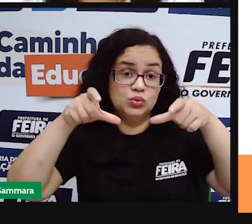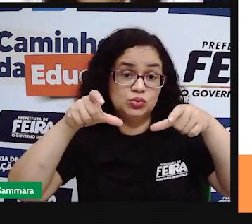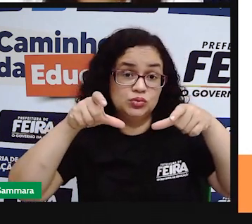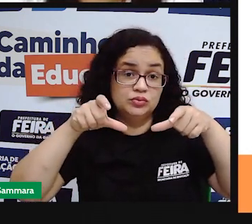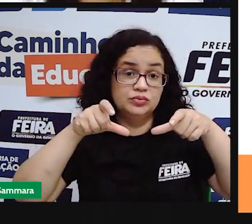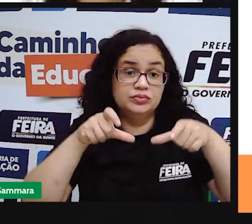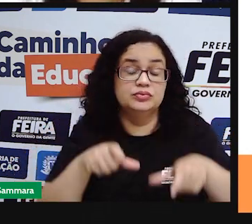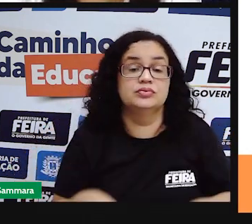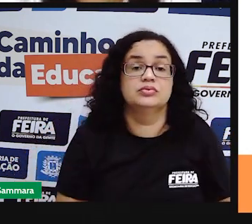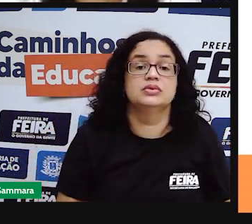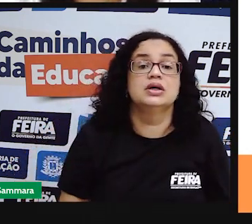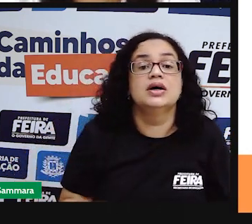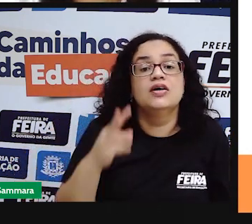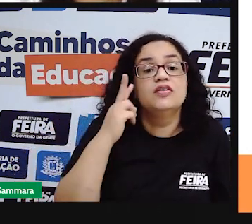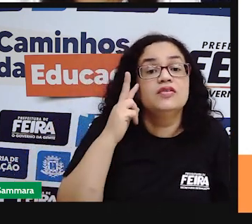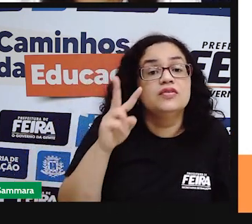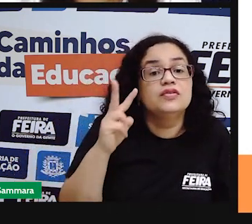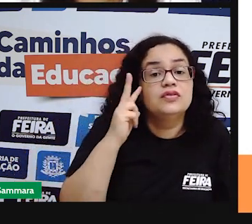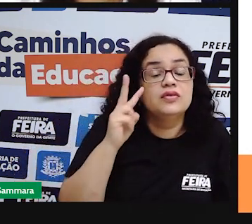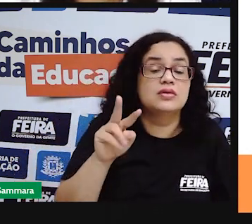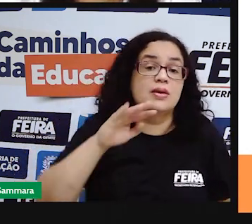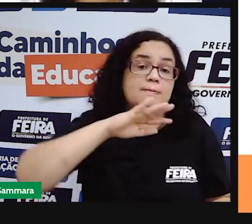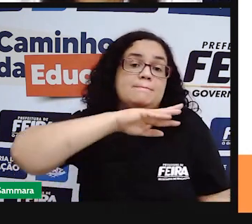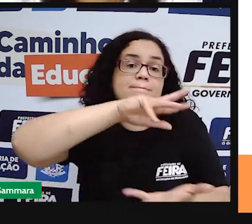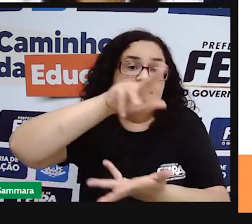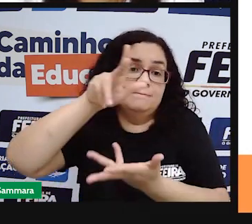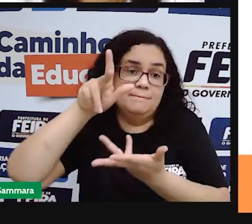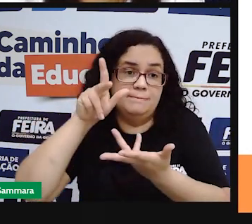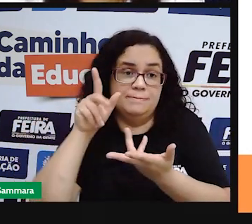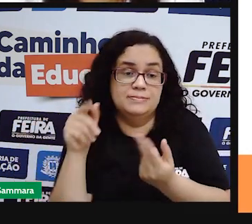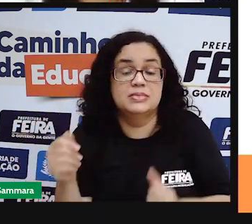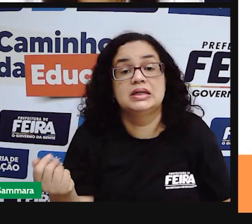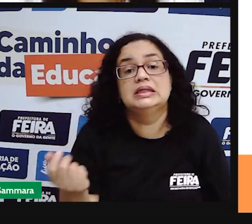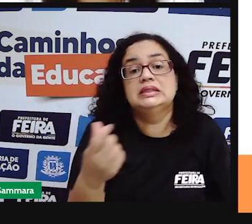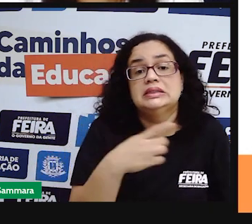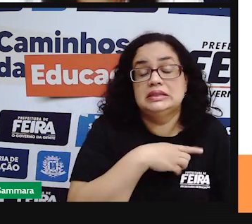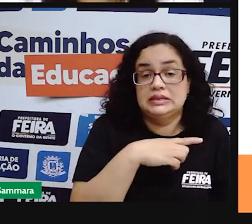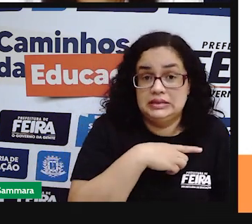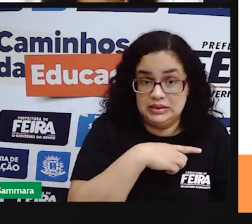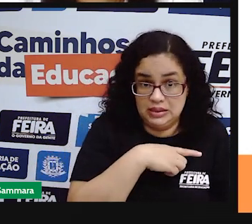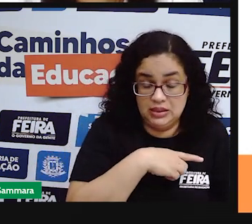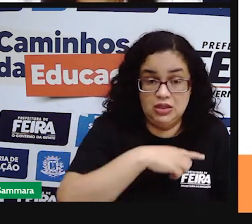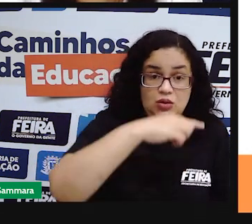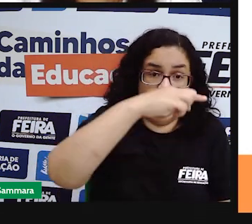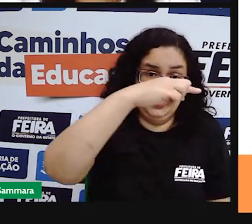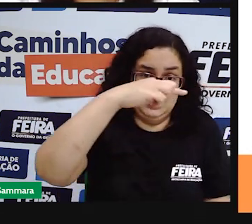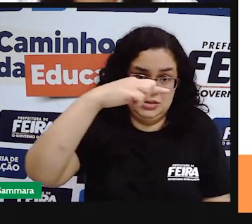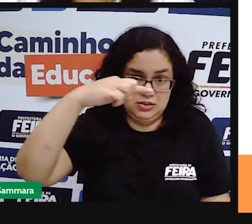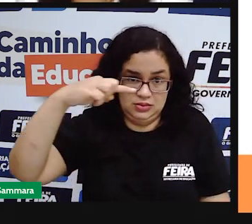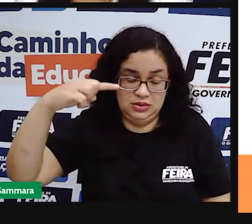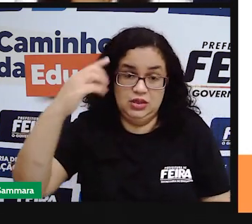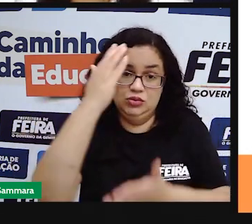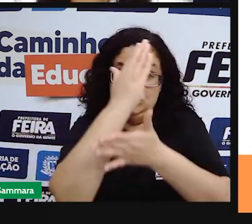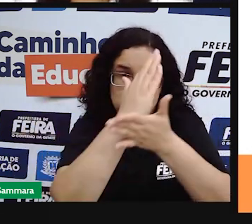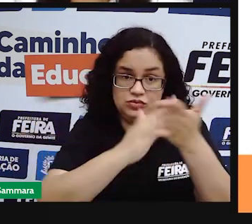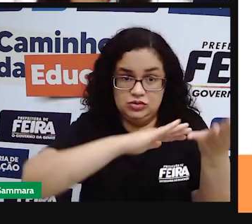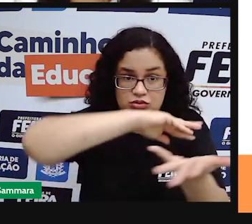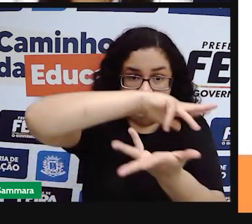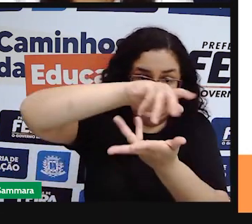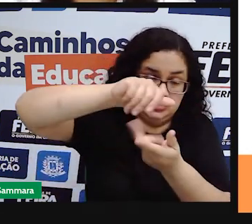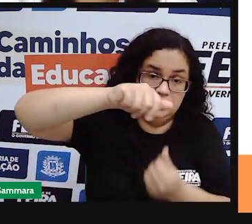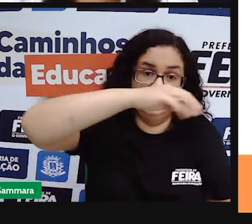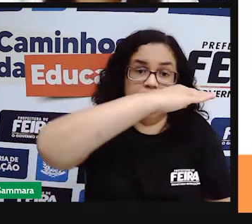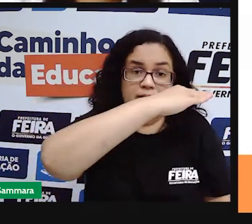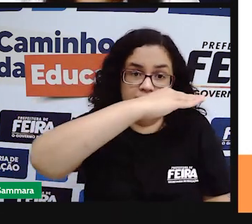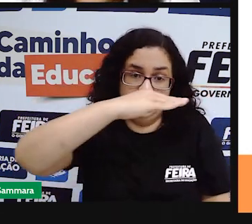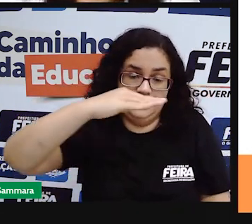quer identificar no planeta Terra. Existe a linha horizontal, dividindo aí o planeta ao meio, que a gente chama